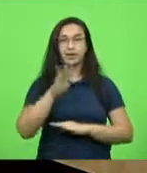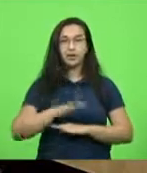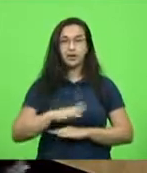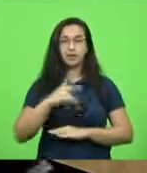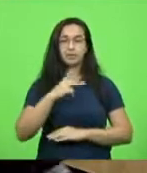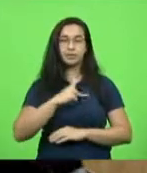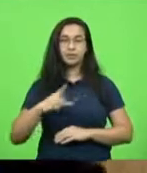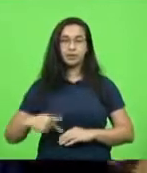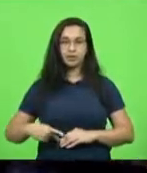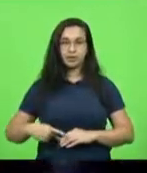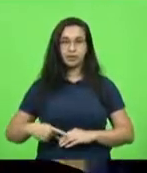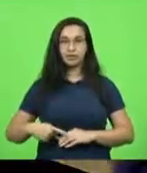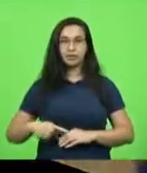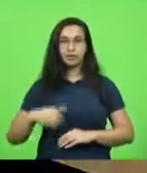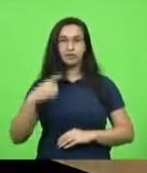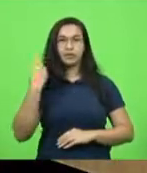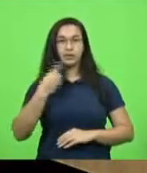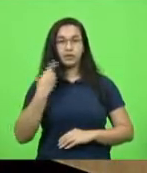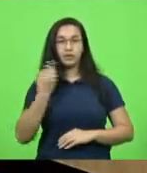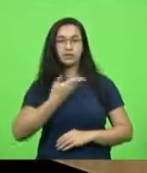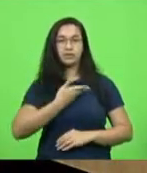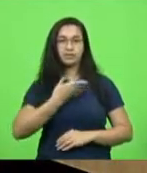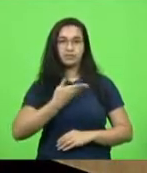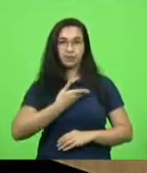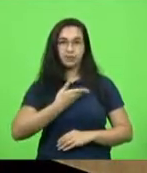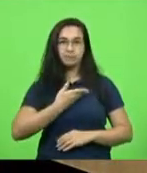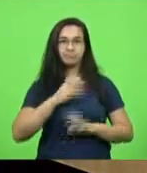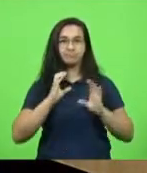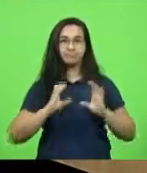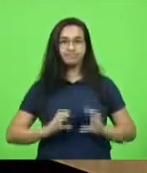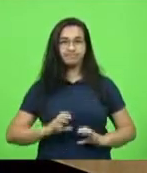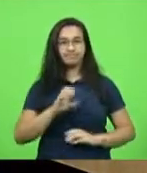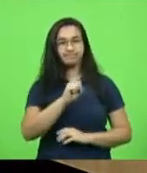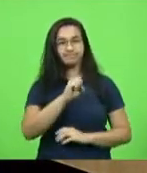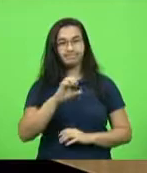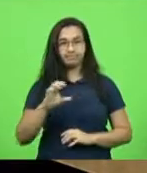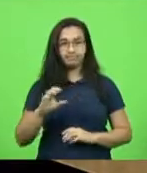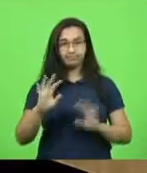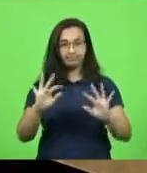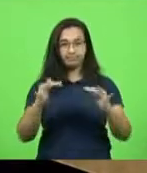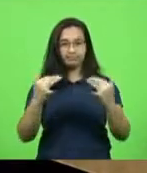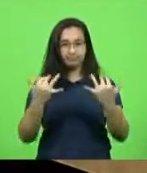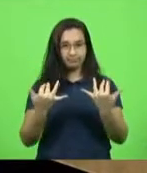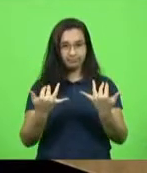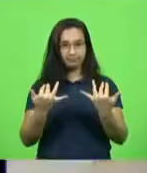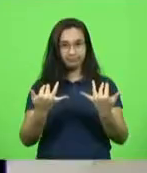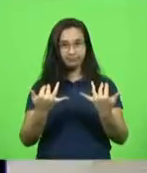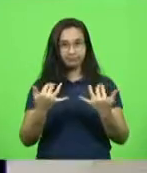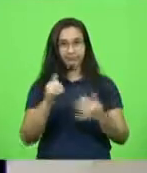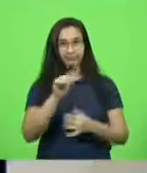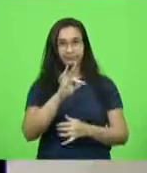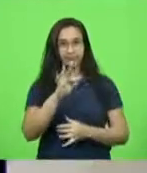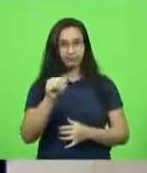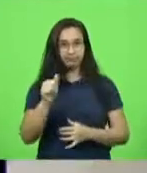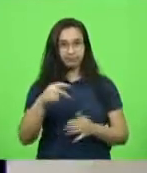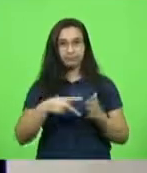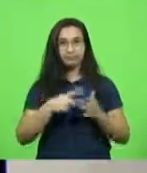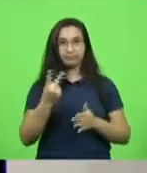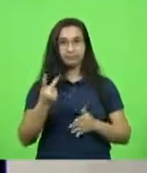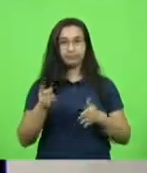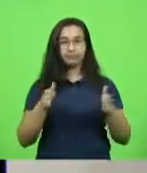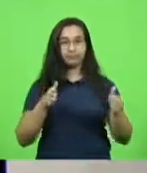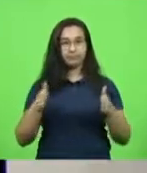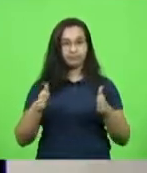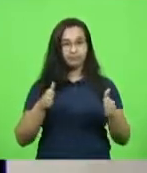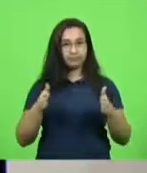público presente cidadãos catarinenses que nos assistem ata da segunda sessão ordinária da